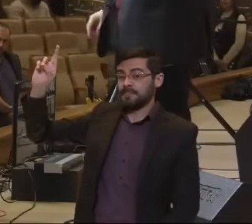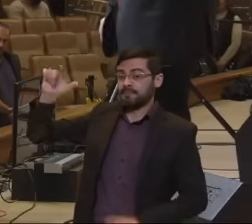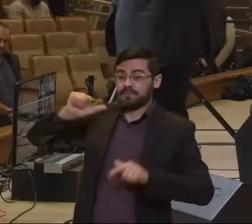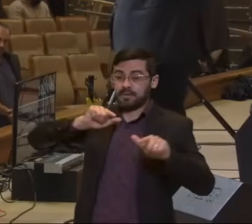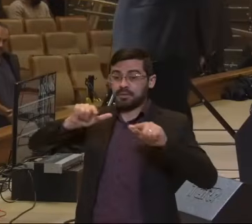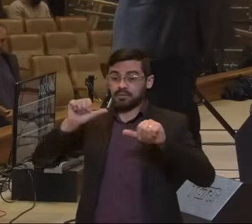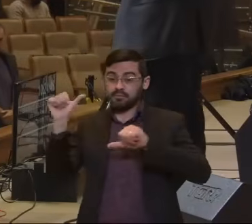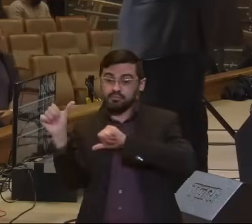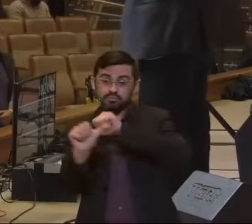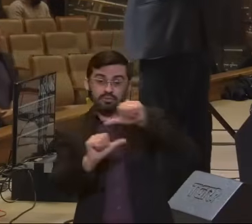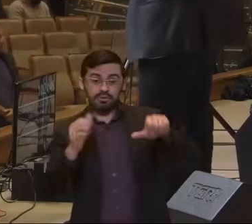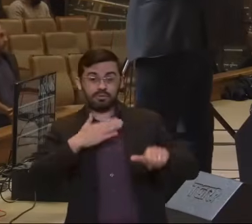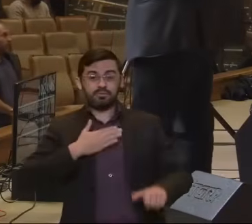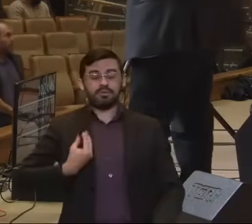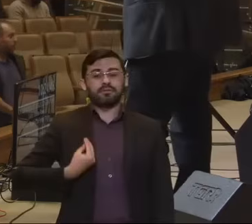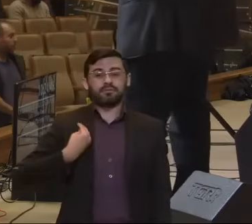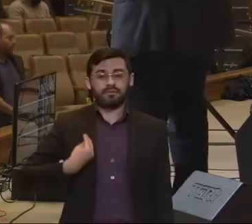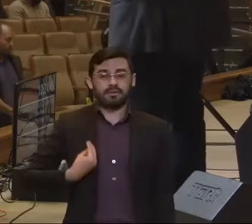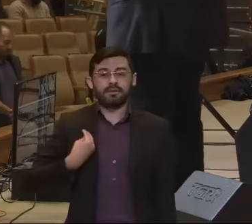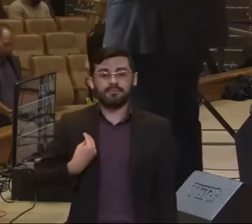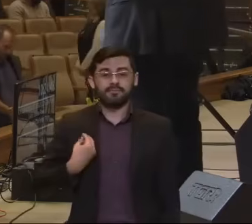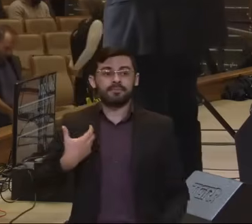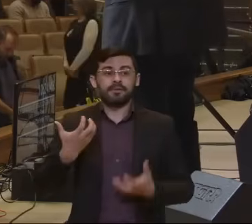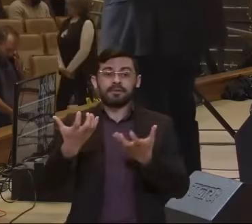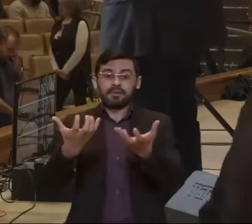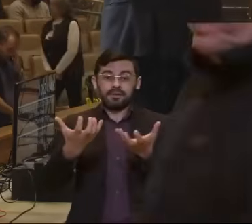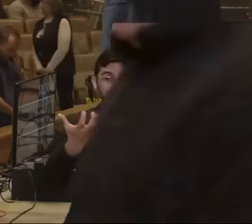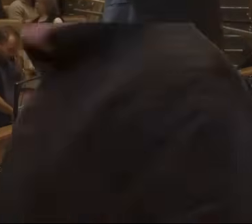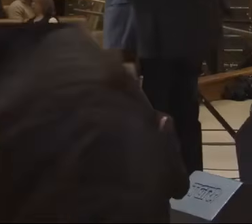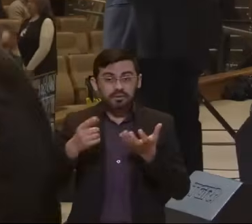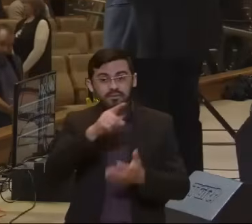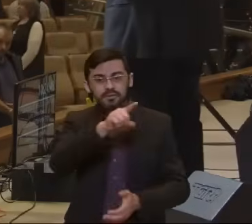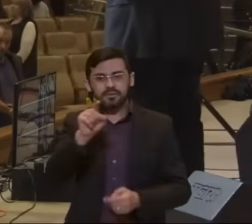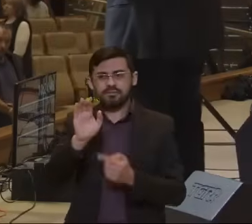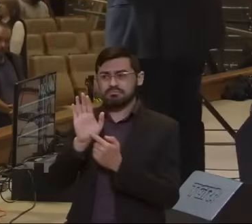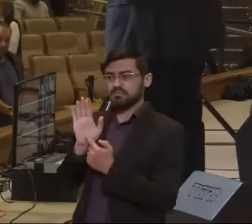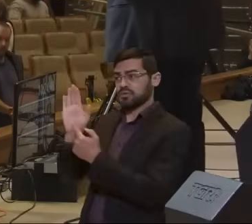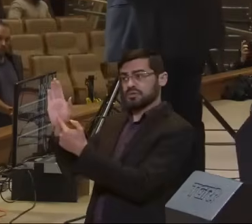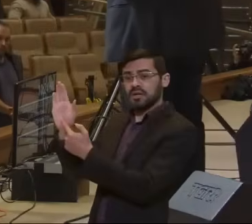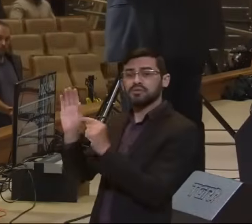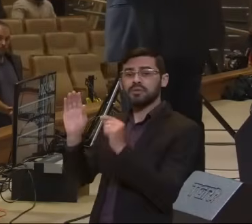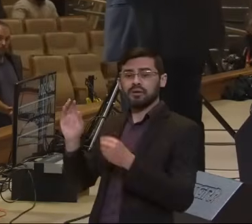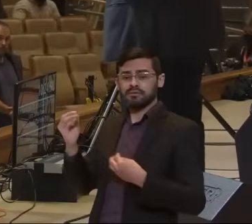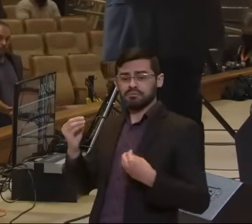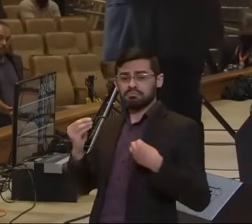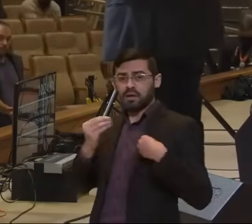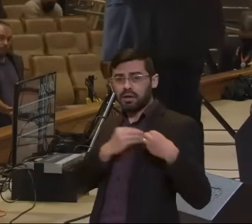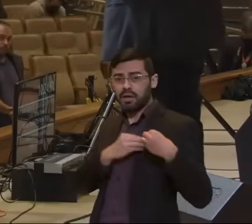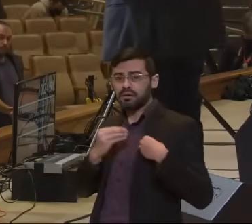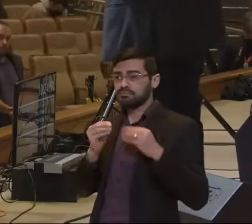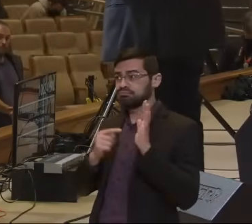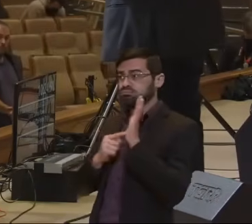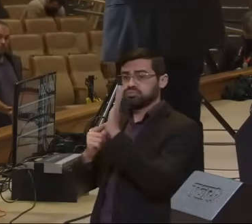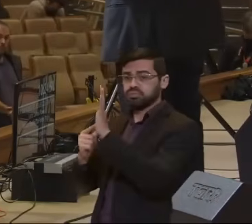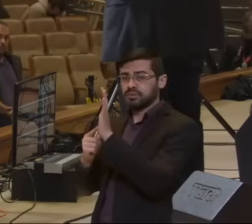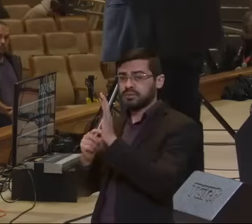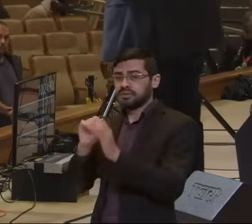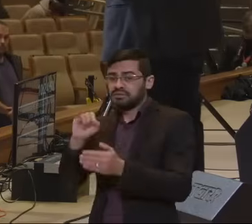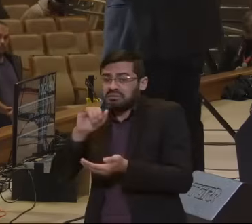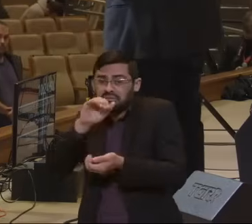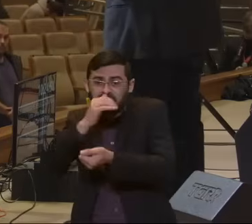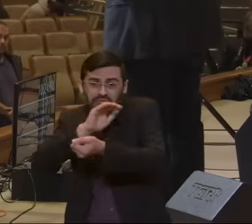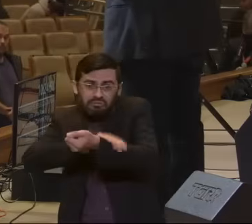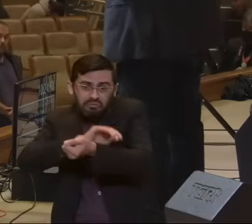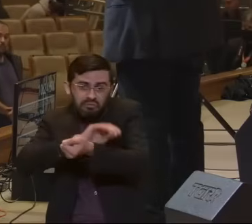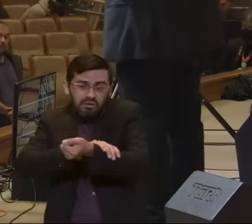na minha vida. E aí eu queria que você desse nome a essas áreas, tá? Se você tem vícios,